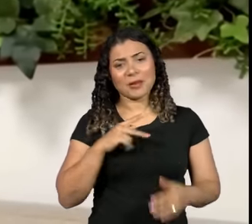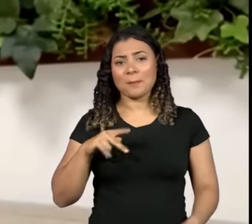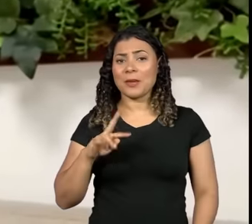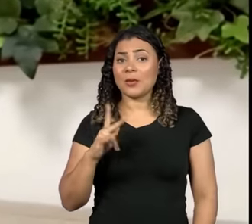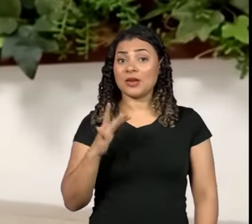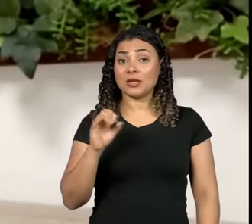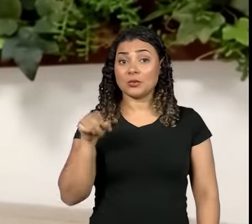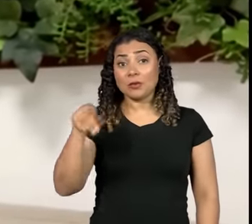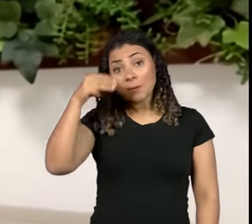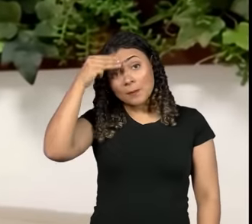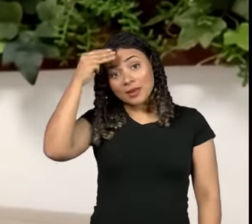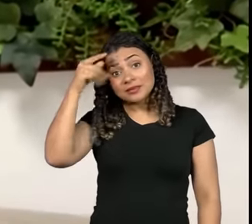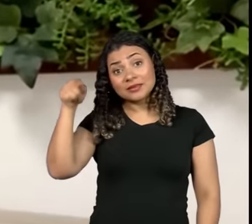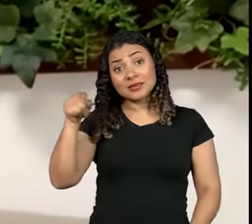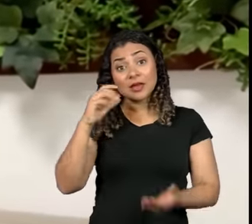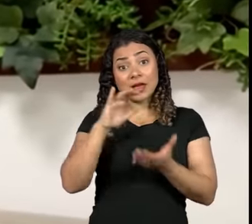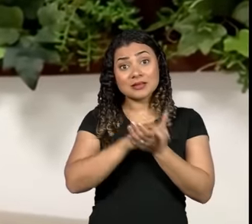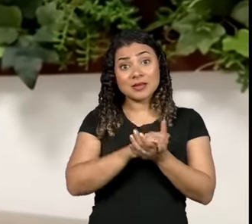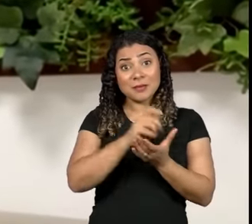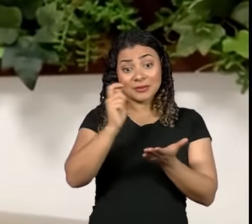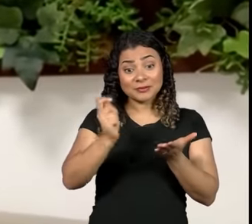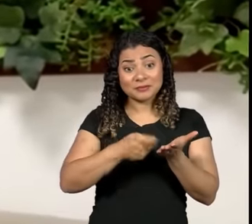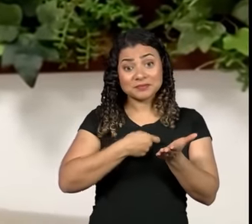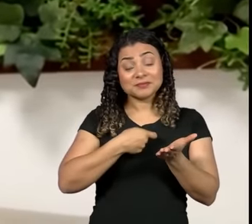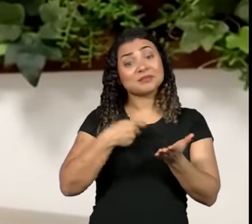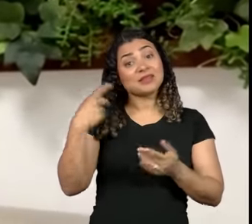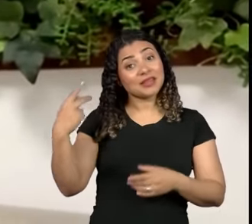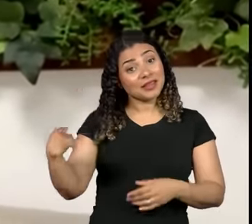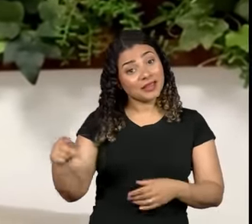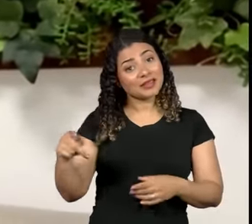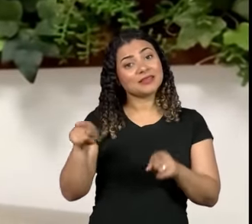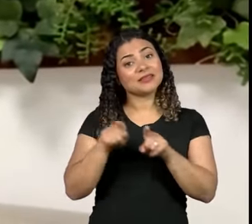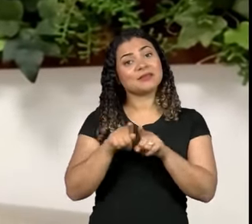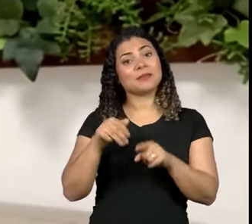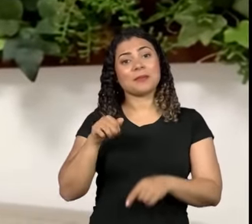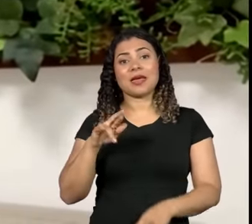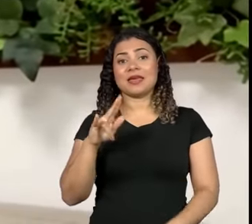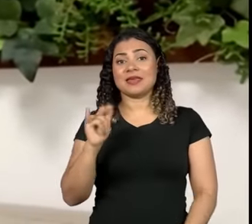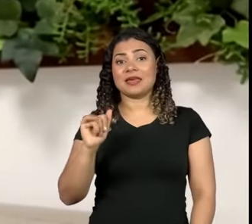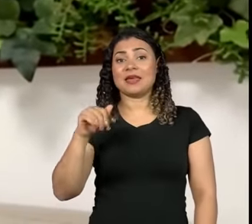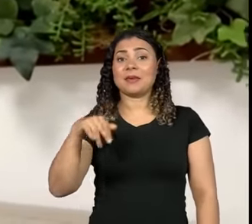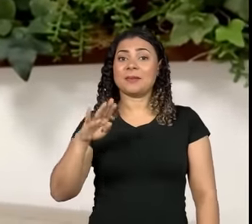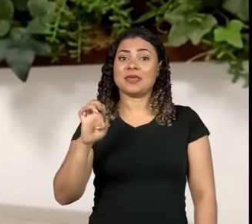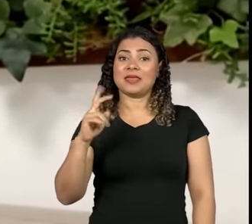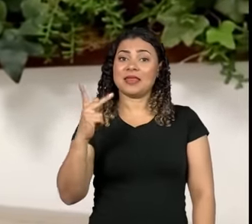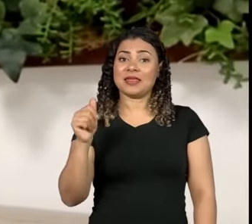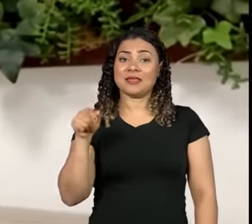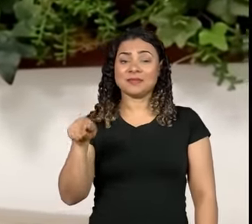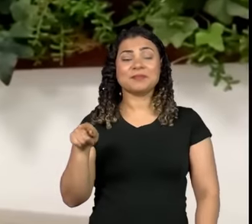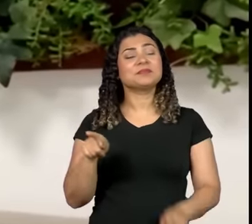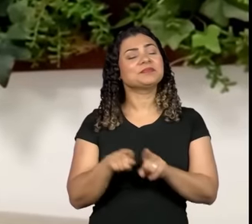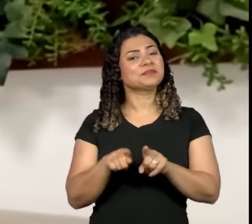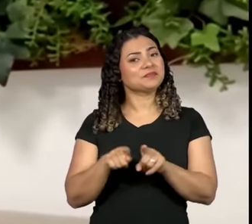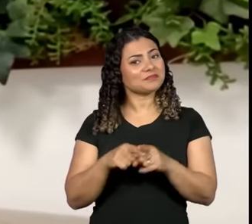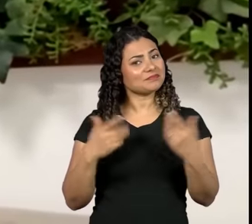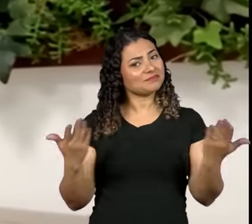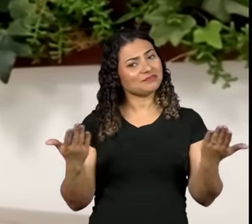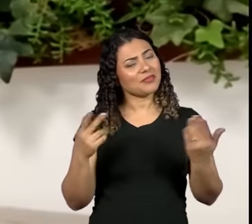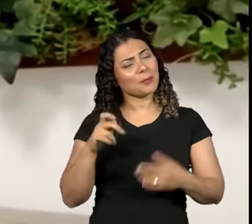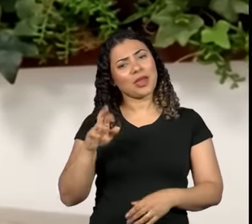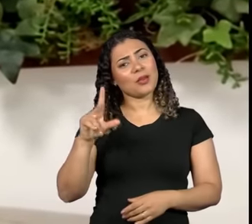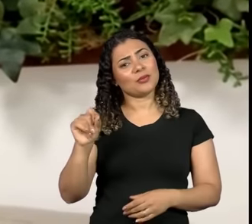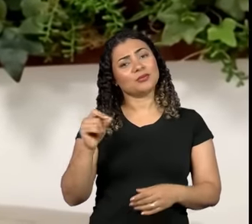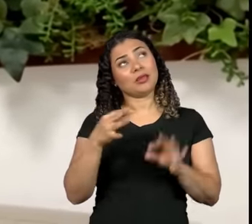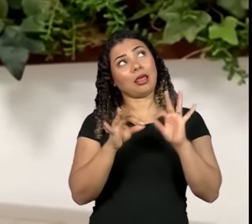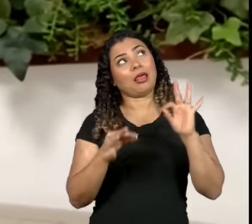até meu padrinho no civil do casamento. Ele, a nossa saudosa Maria Emília, a mulher dele. Enfim, Paulo, eu vou ficar